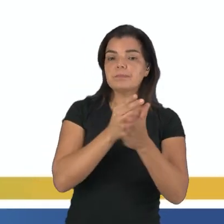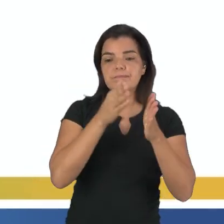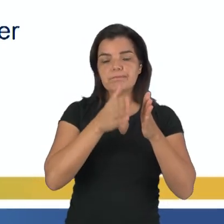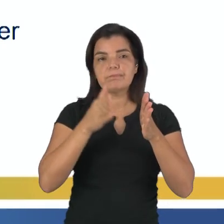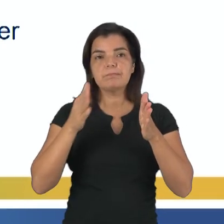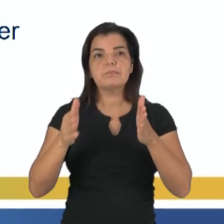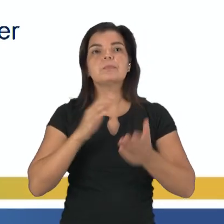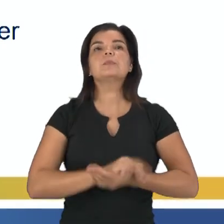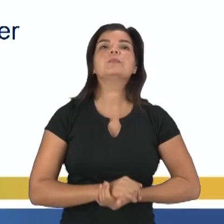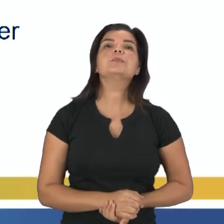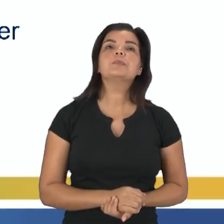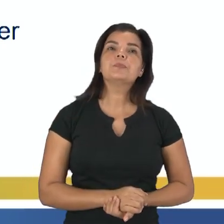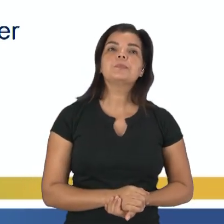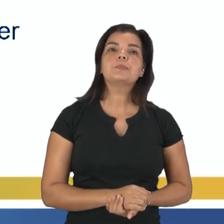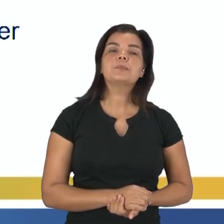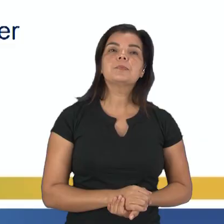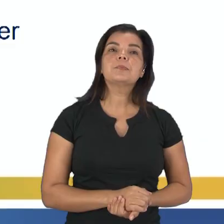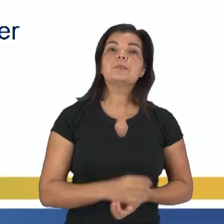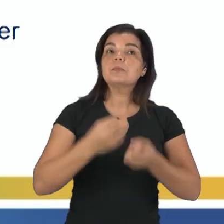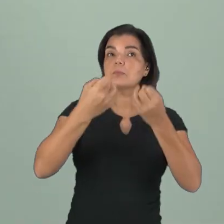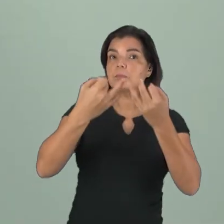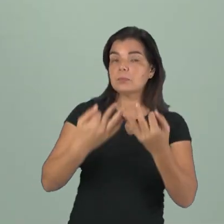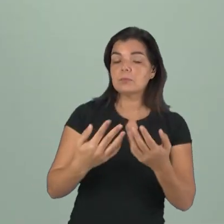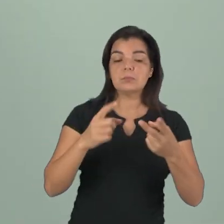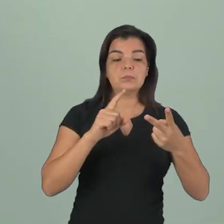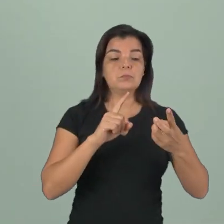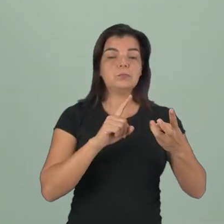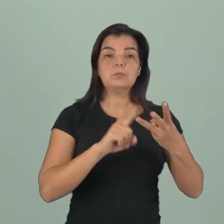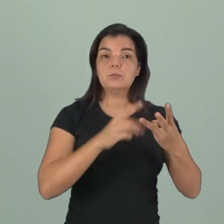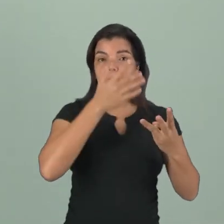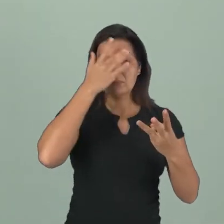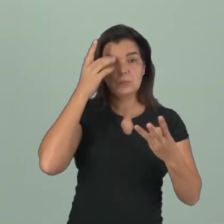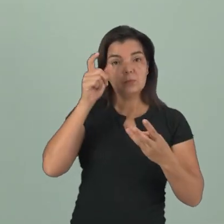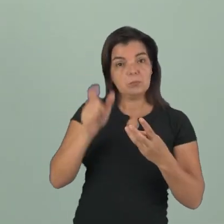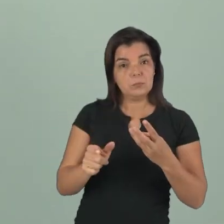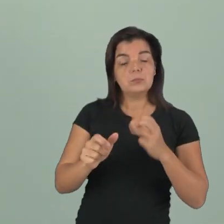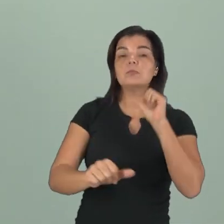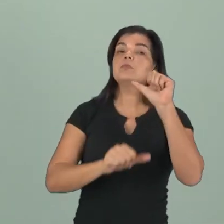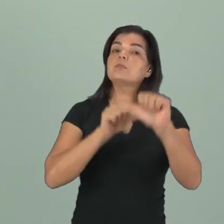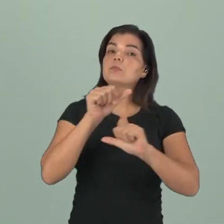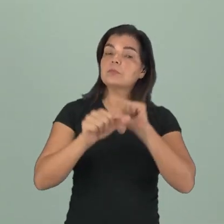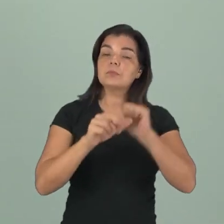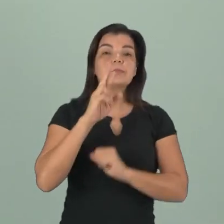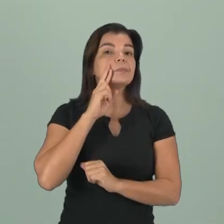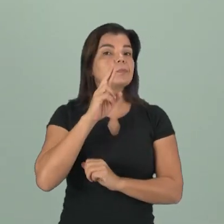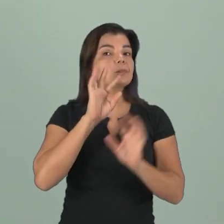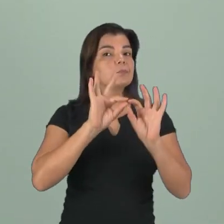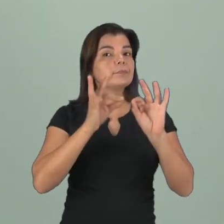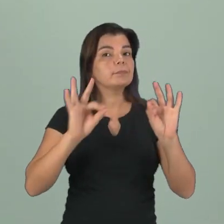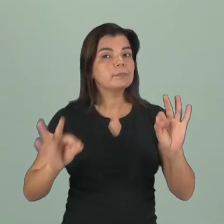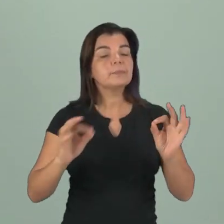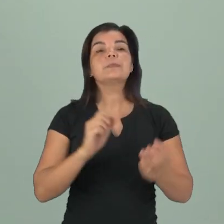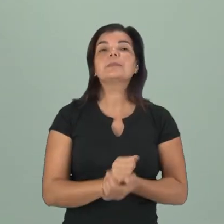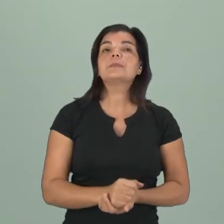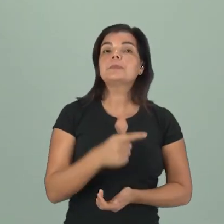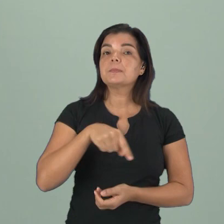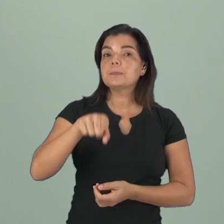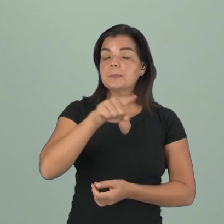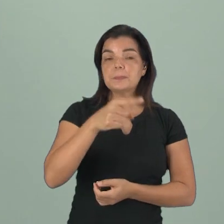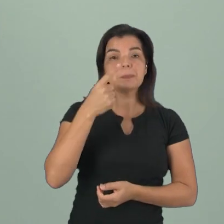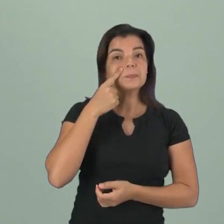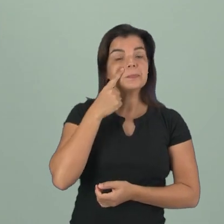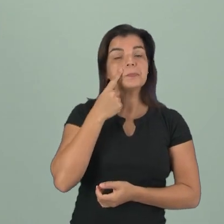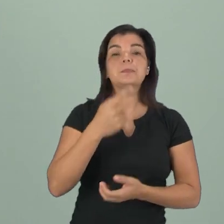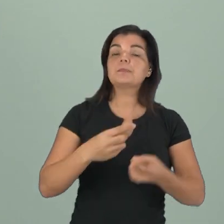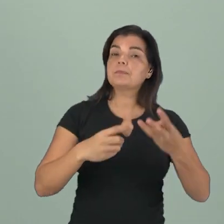lugar. Quando a gente fala de terceira pessoa, vai haver uma mudançazinha na resposta longa. Então, como a gente está falando de